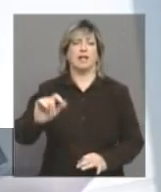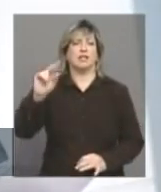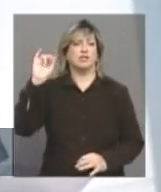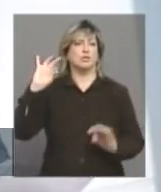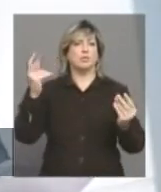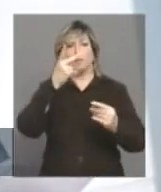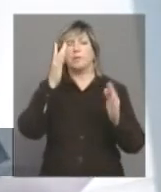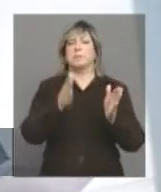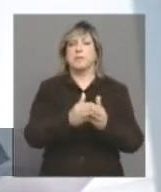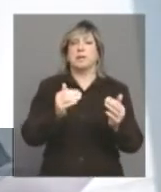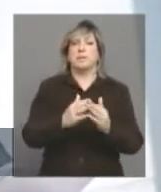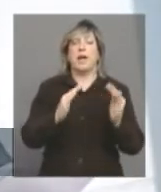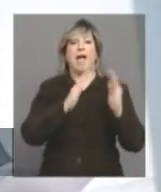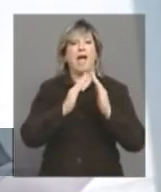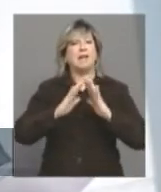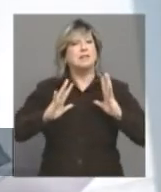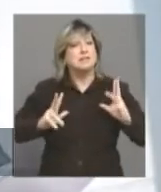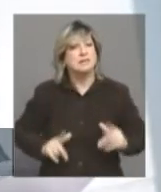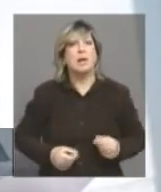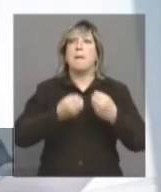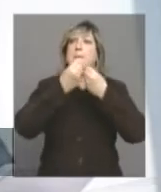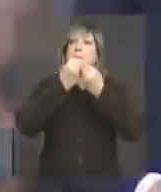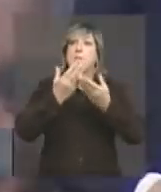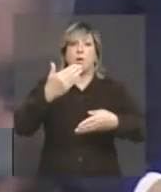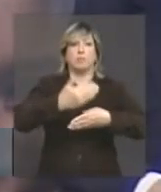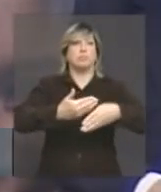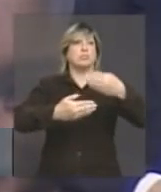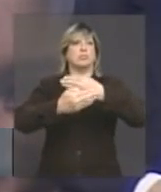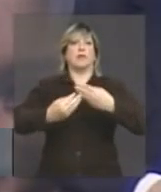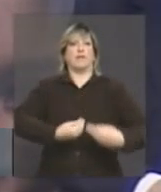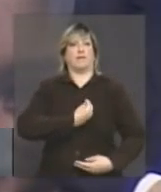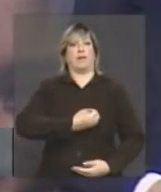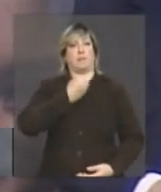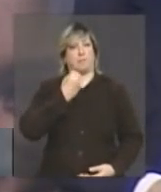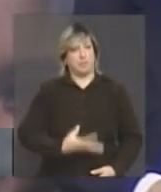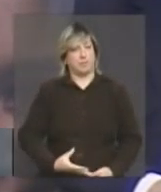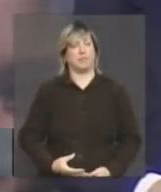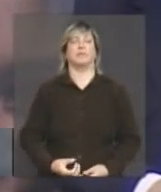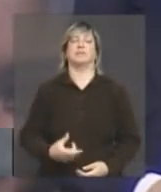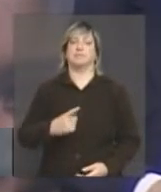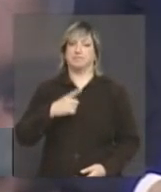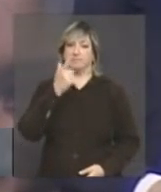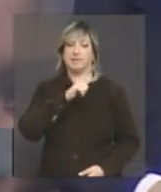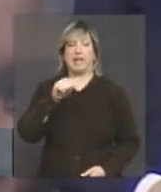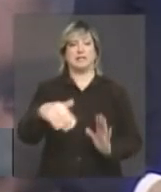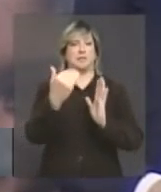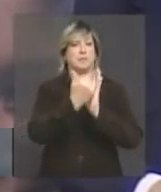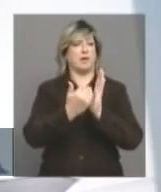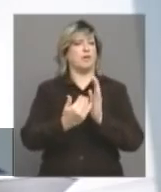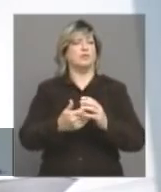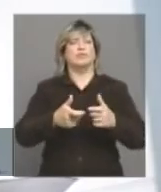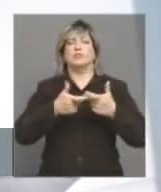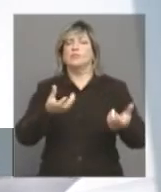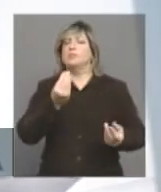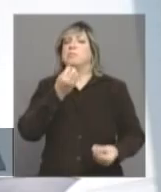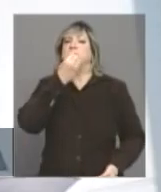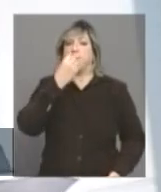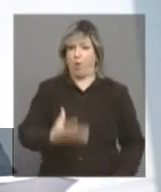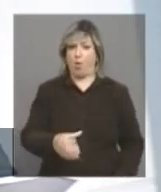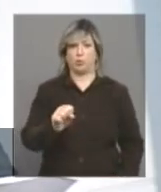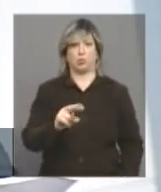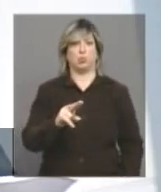por moradias dignas e boas condições de habitabilidade. O programa é um grande sucesso e